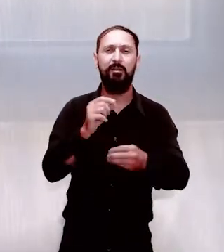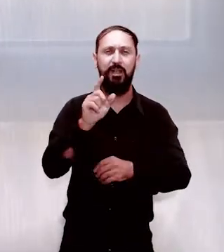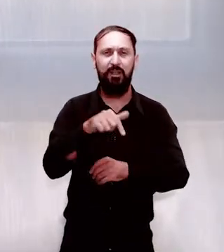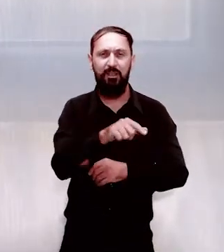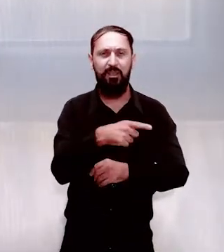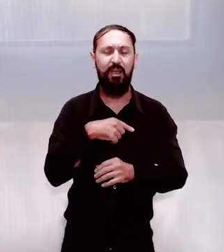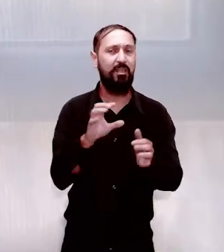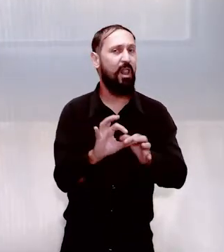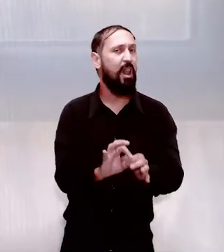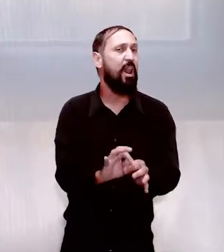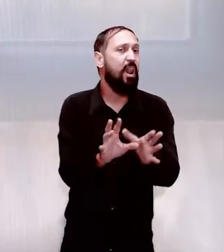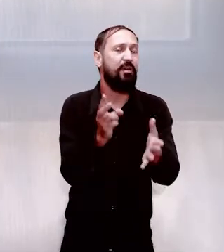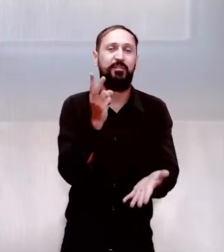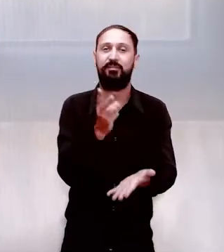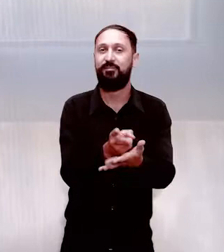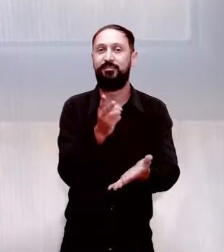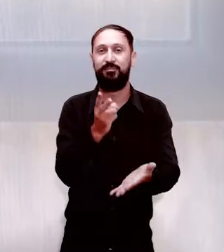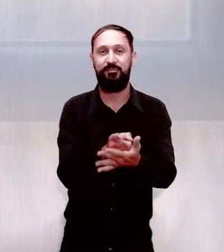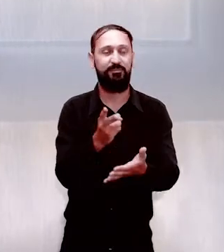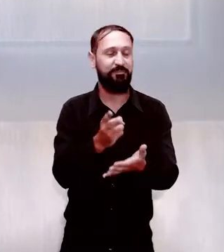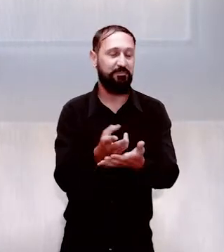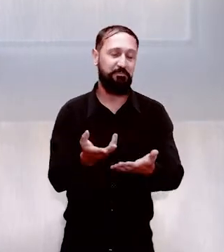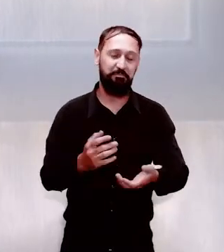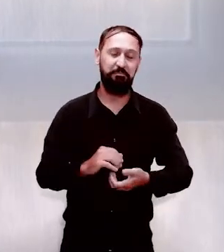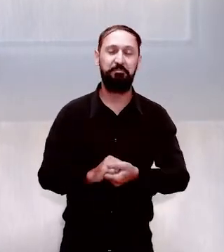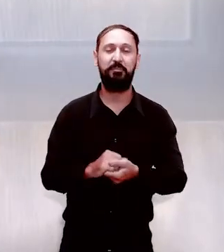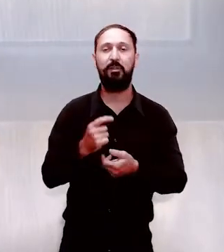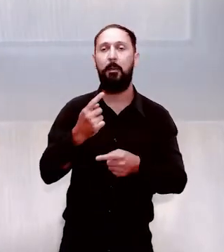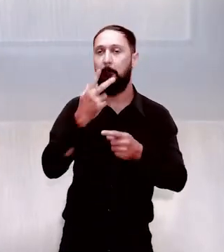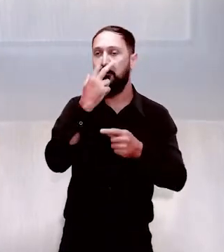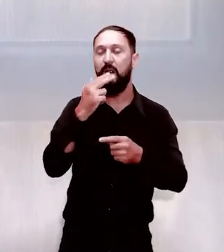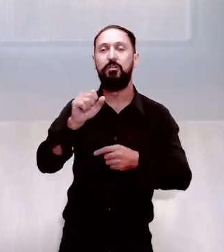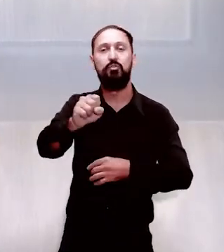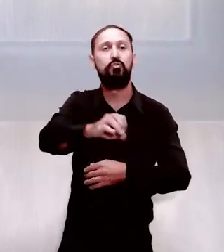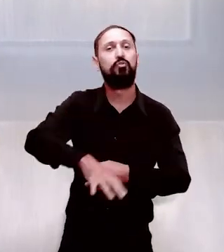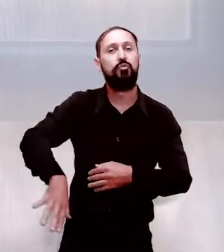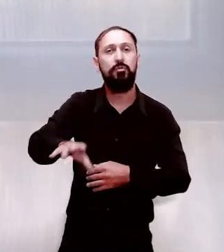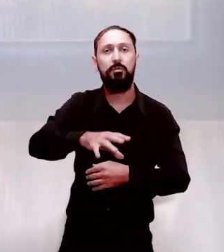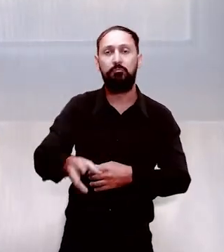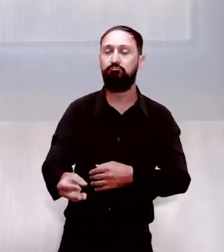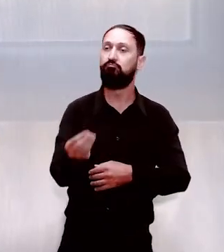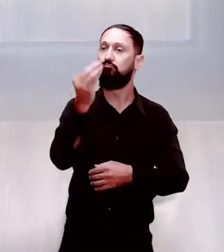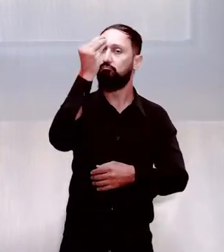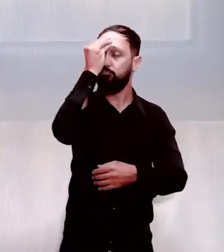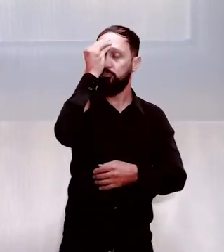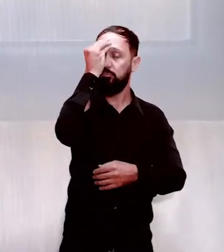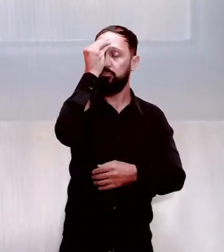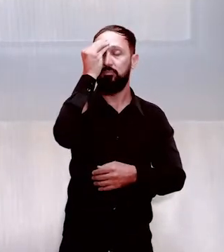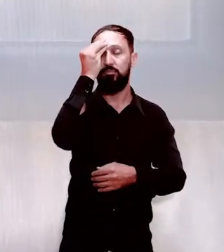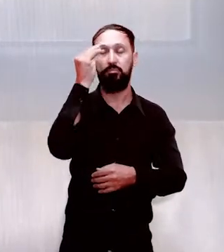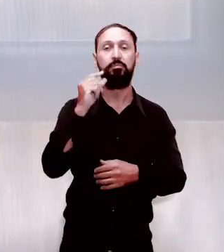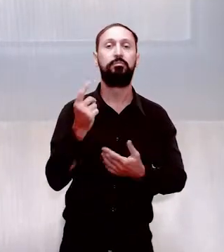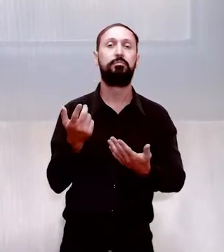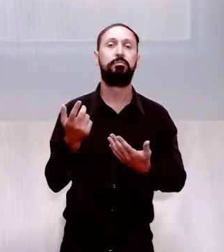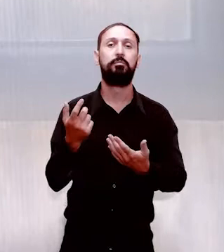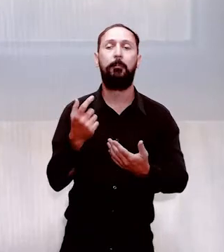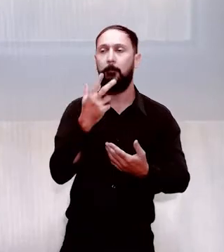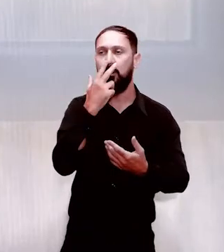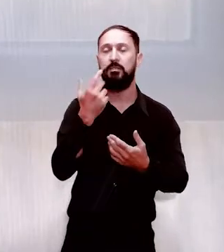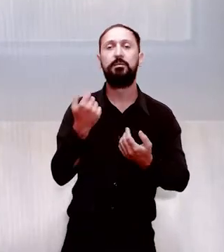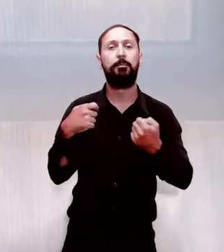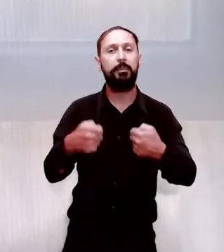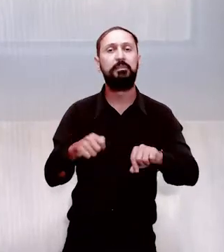mulher negra ser aquela que está disponível, e muito do imaginário social a gente